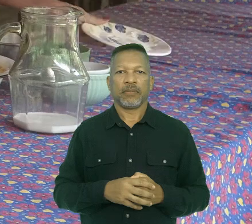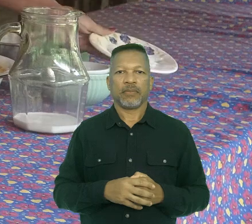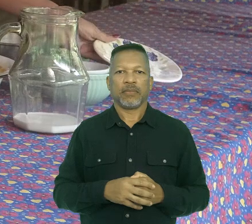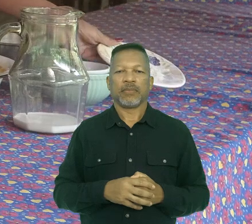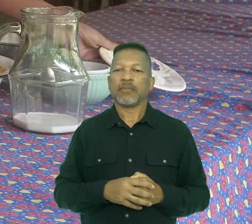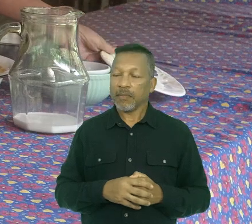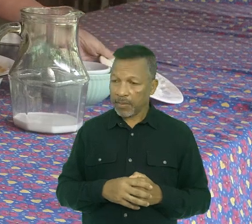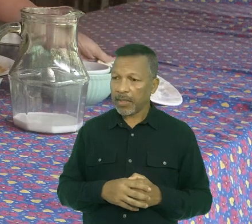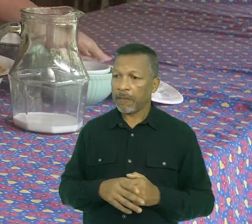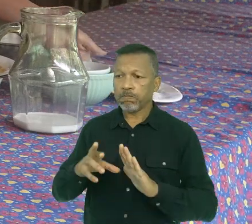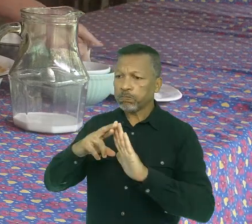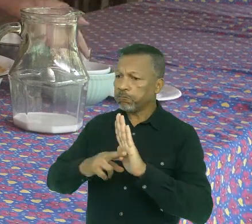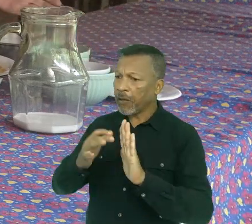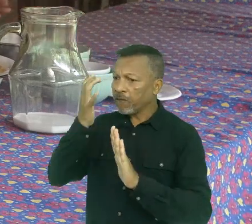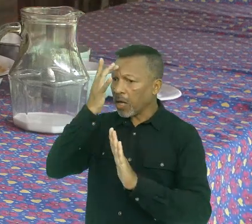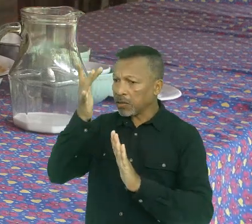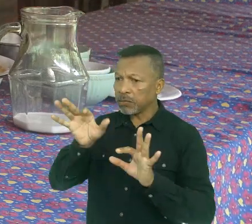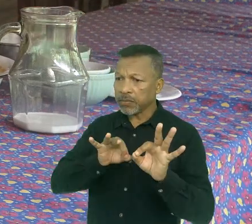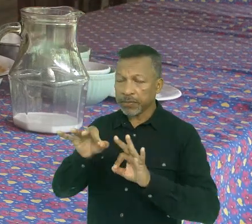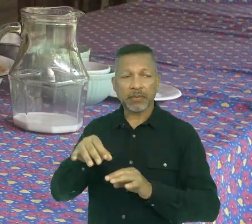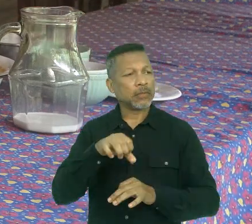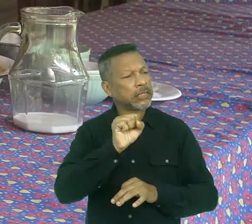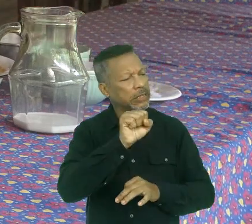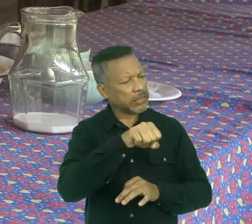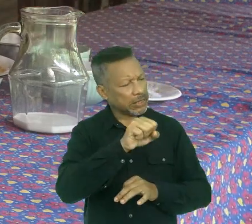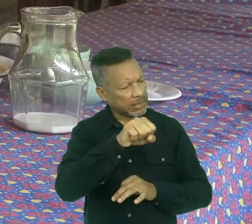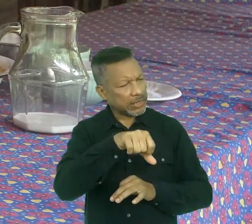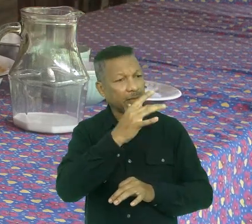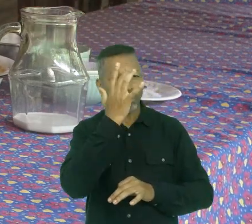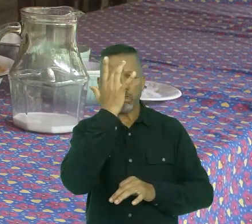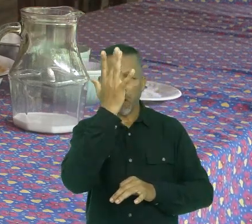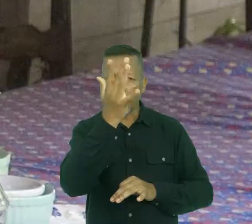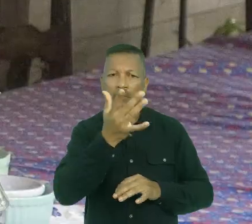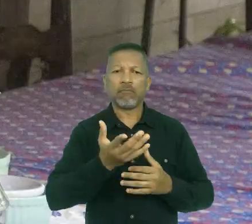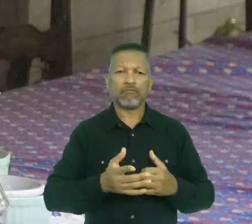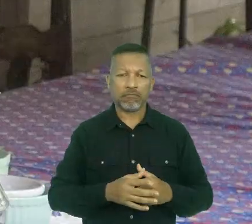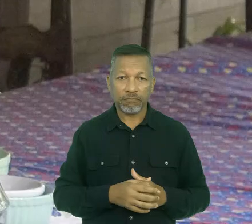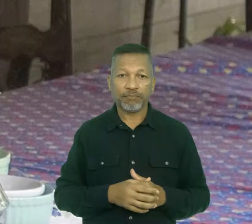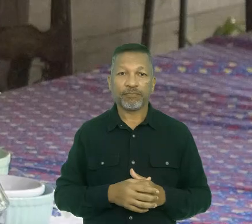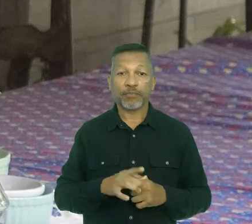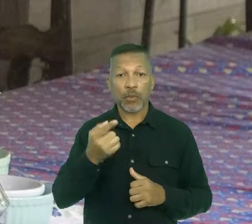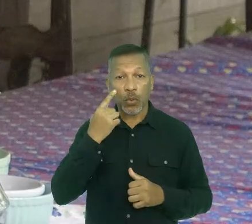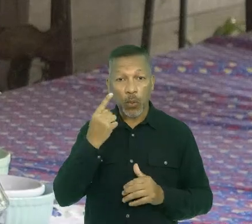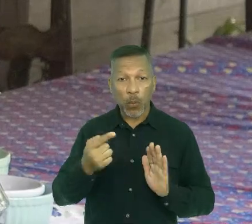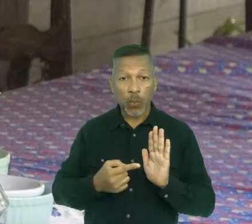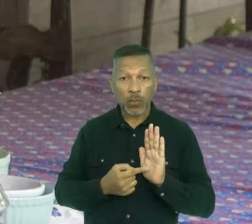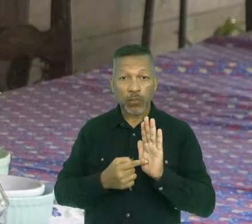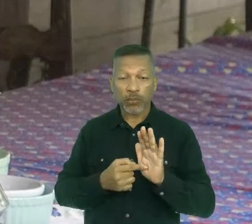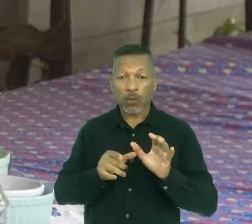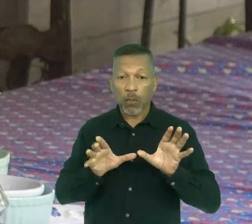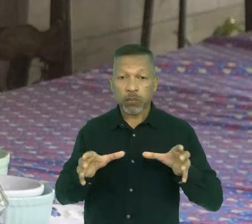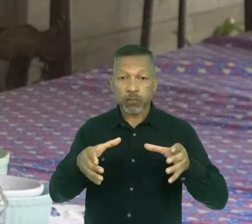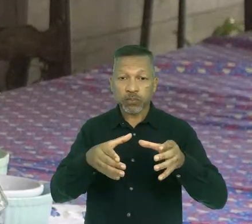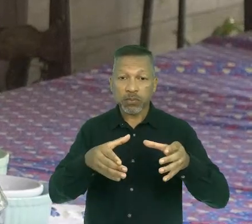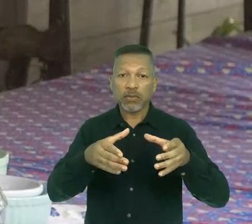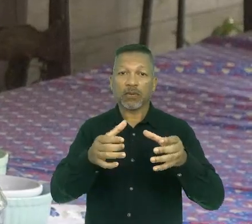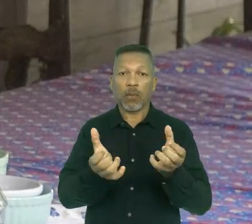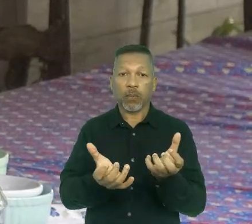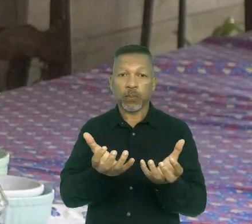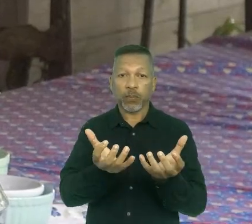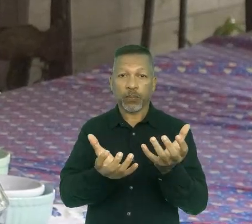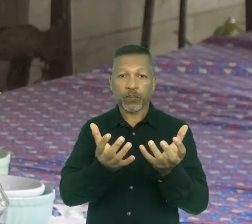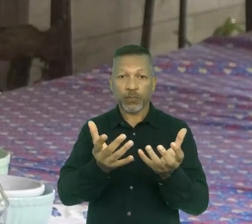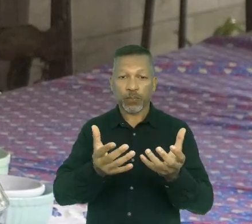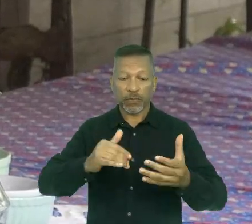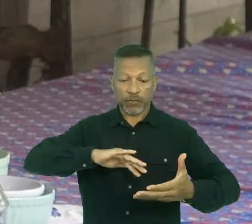É uma receita fácil de fazer, né? É uma receita fácil. Agora é colocar na forma, né? A